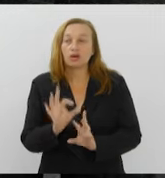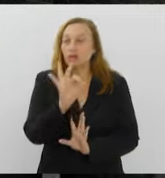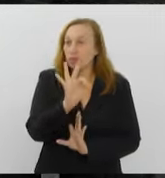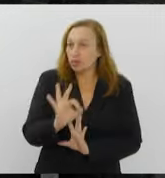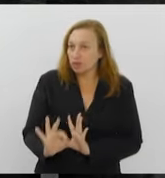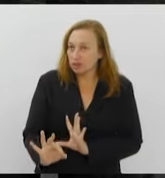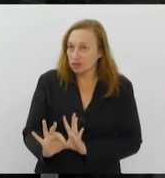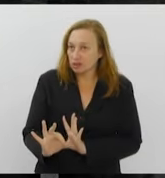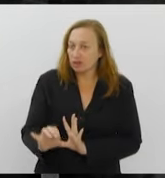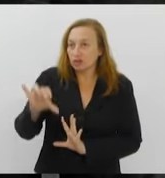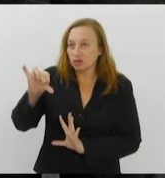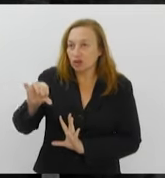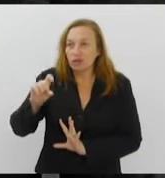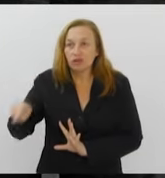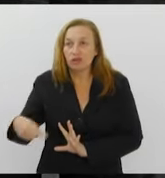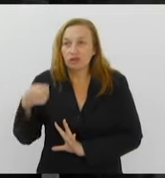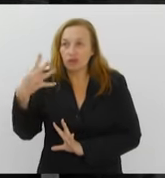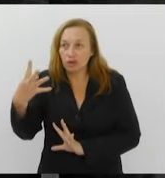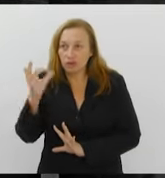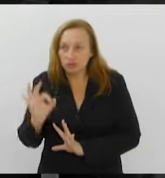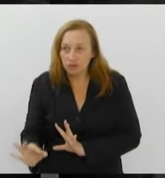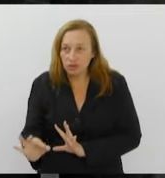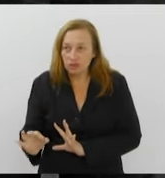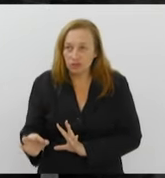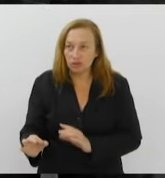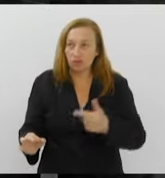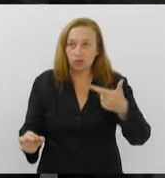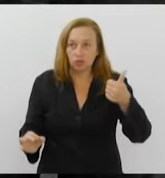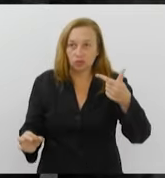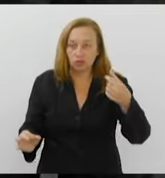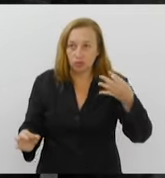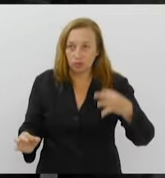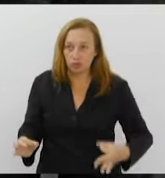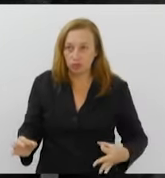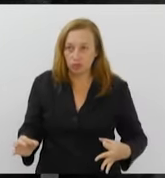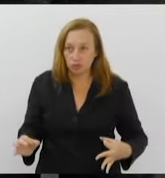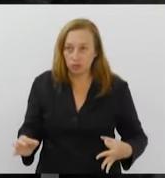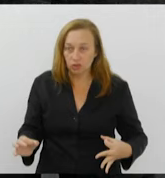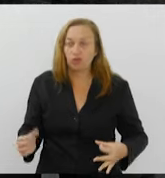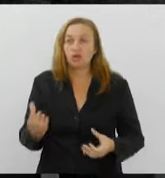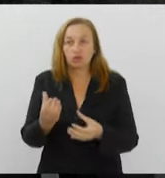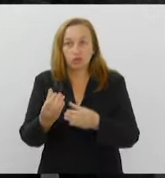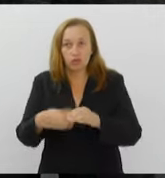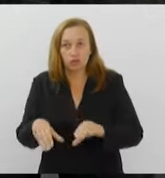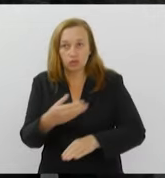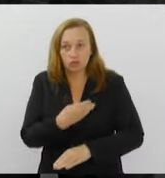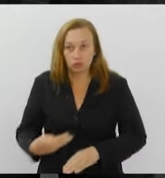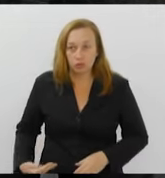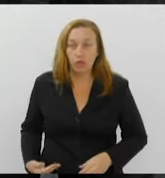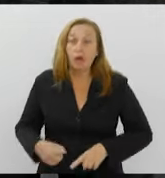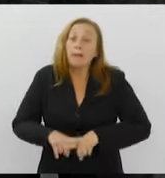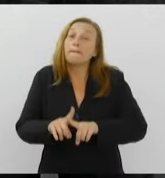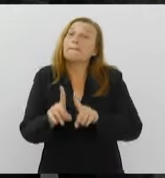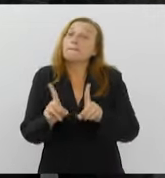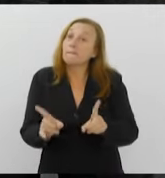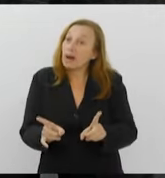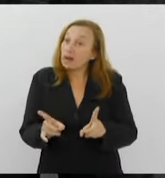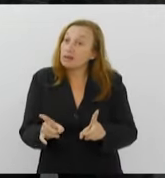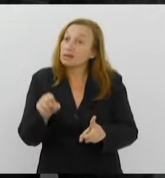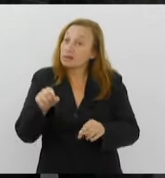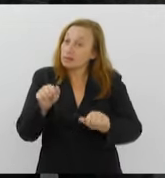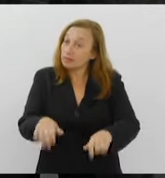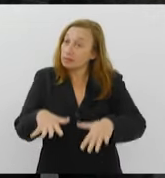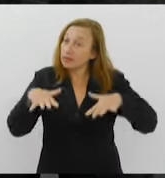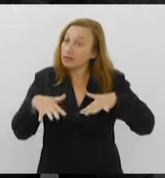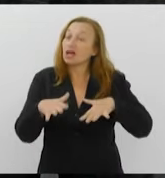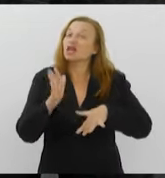de 9,4% dos 12% e do concurso público. Mas como aqui em plenário,